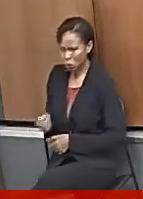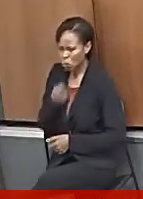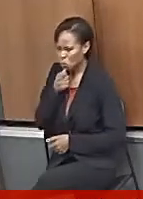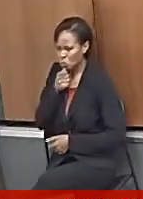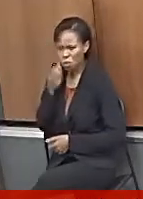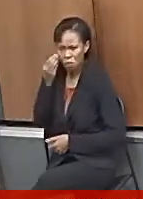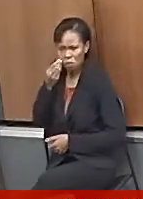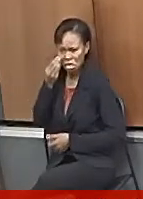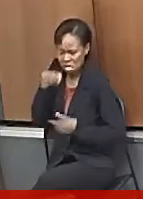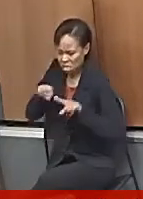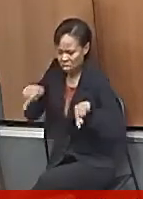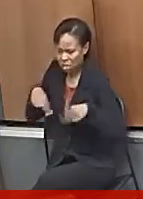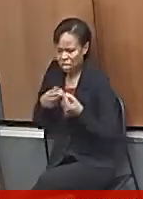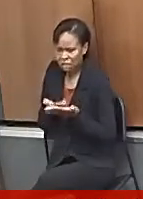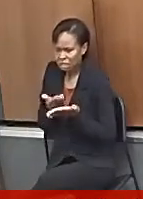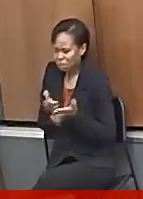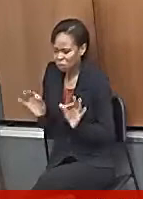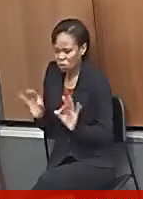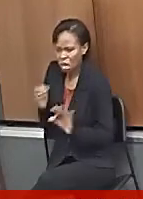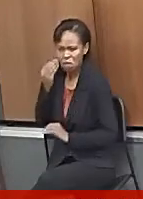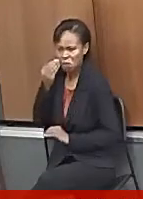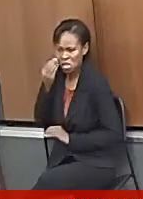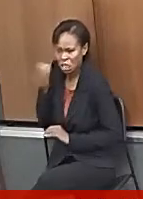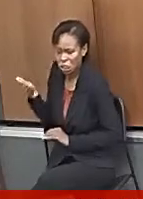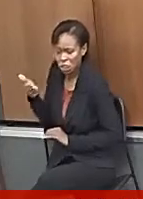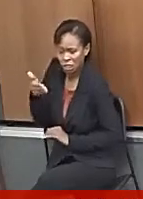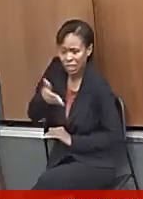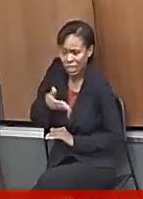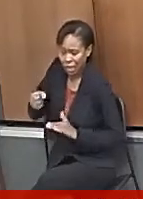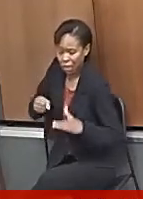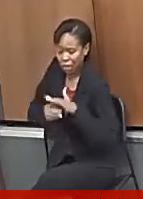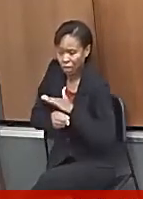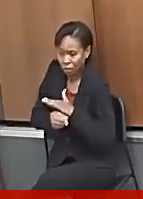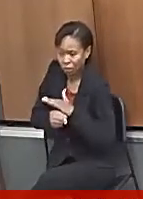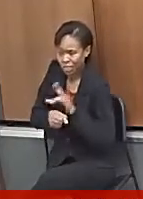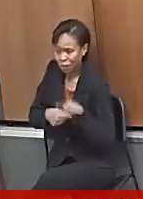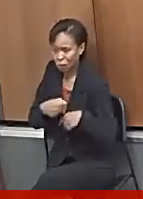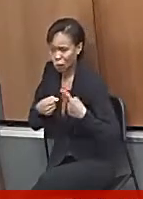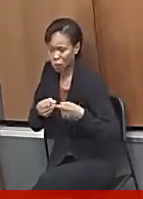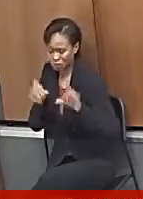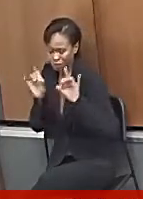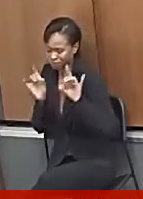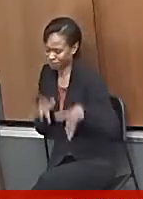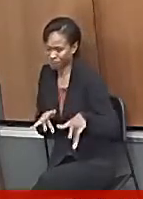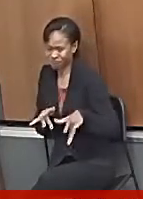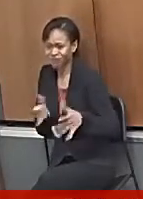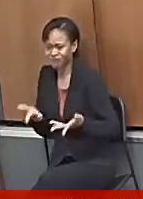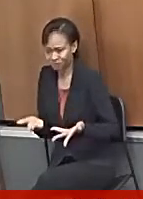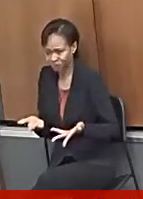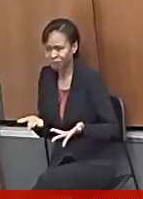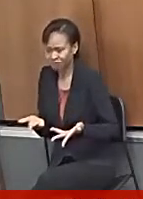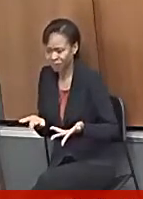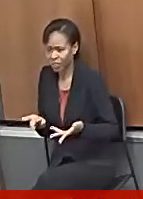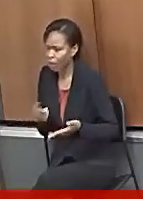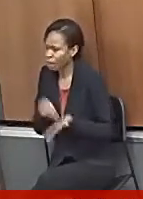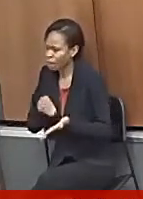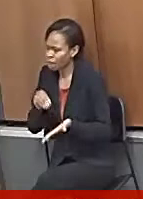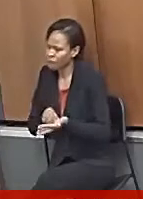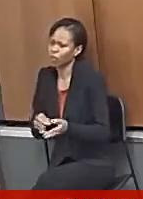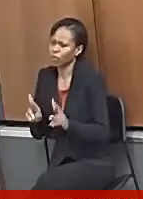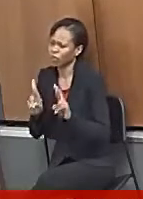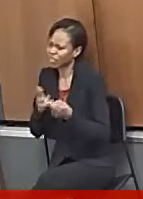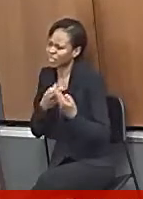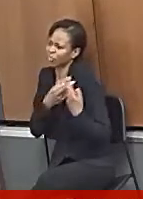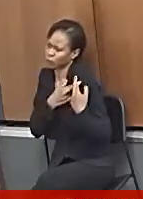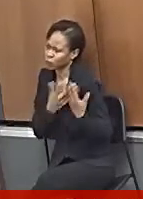chegava lá e depois eu embora abandonando esse serviço então uma total irresponsabilidade